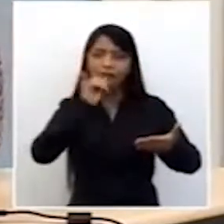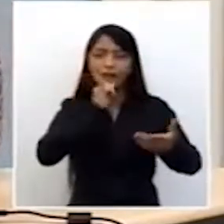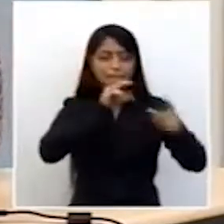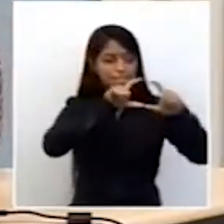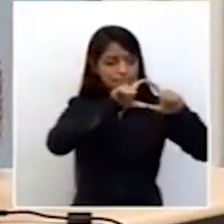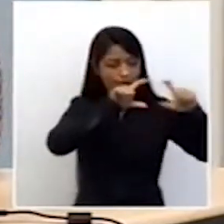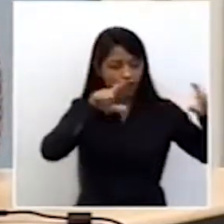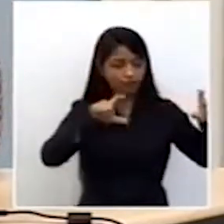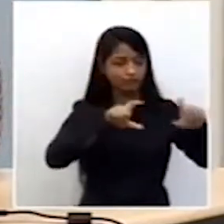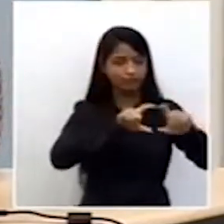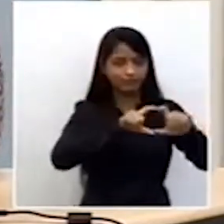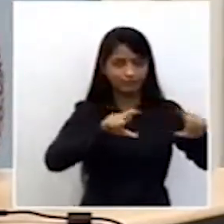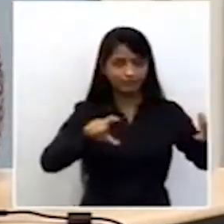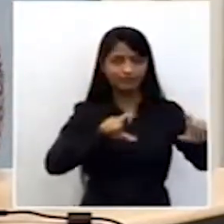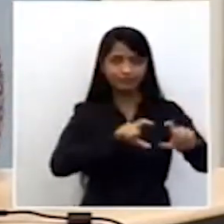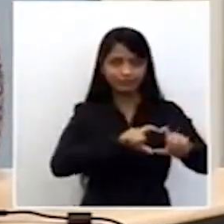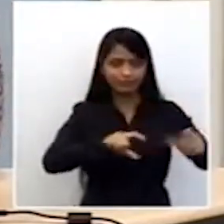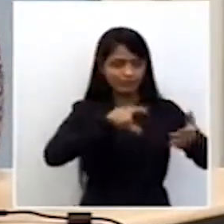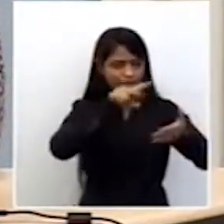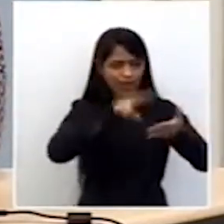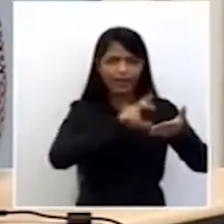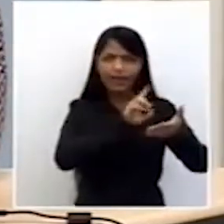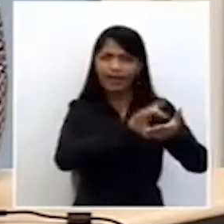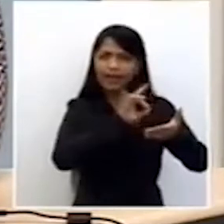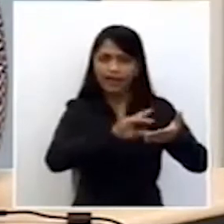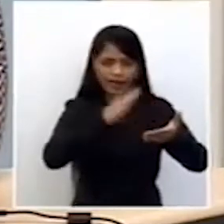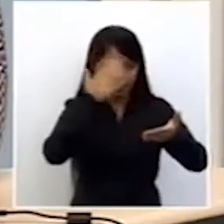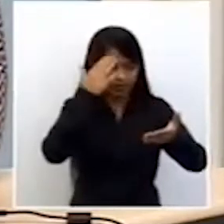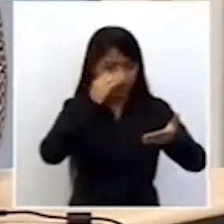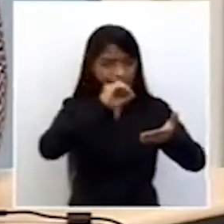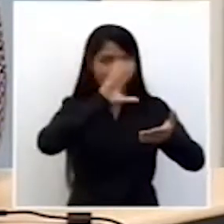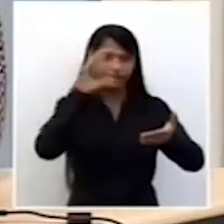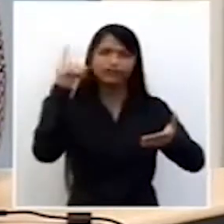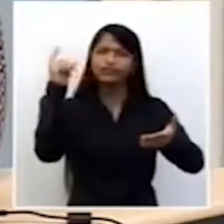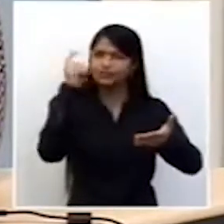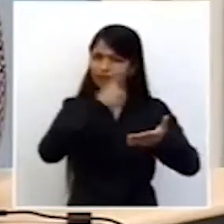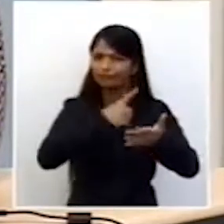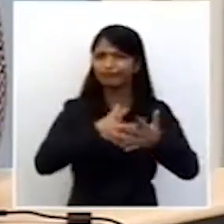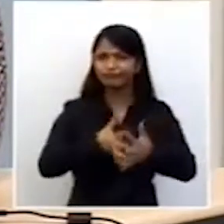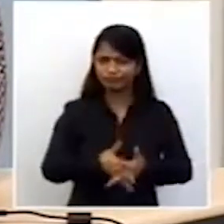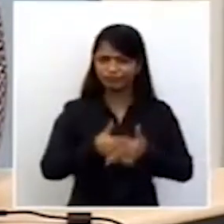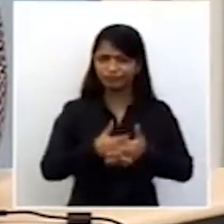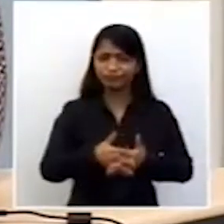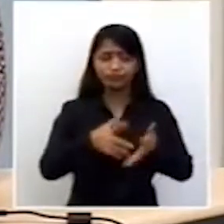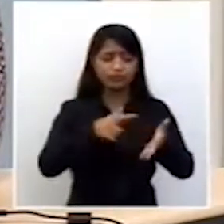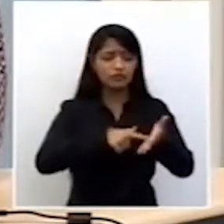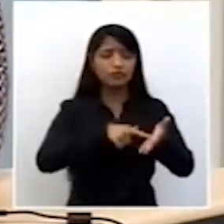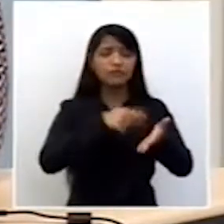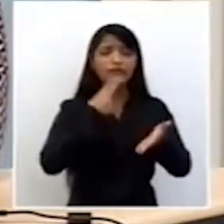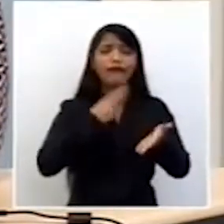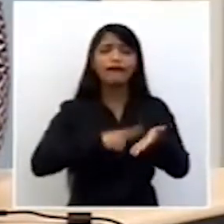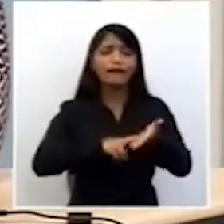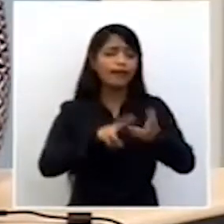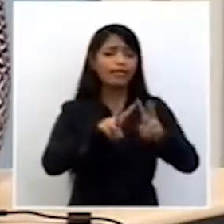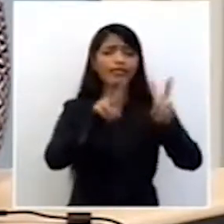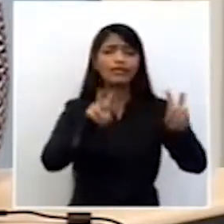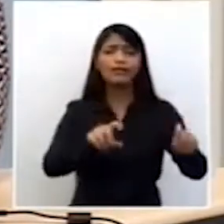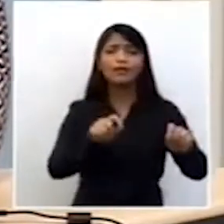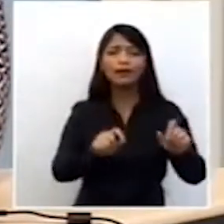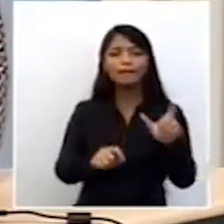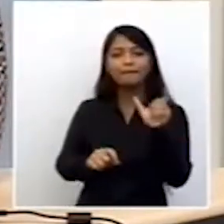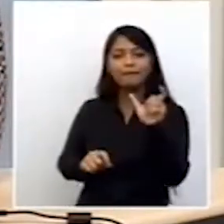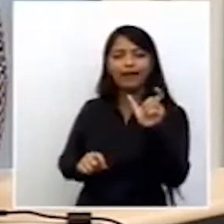vocês perceberiam que isso estaria difícil, né? E a carta vai falar do quê? Do achamento, né? Que é uma palavra